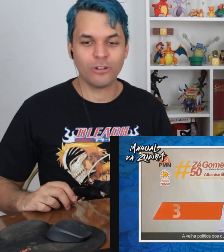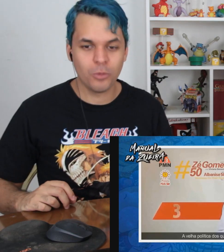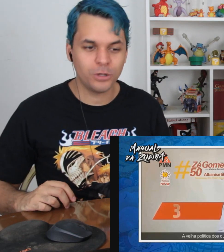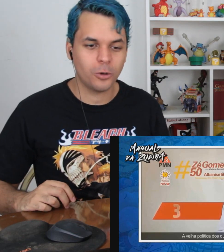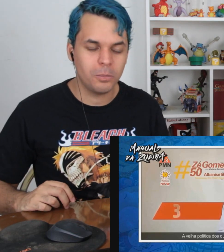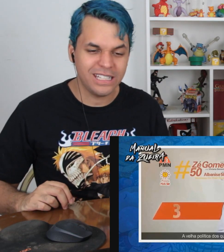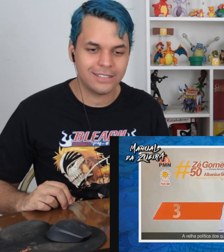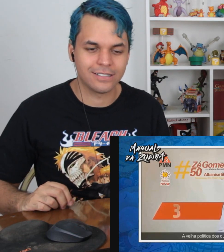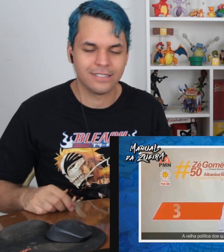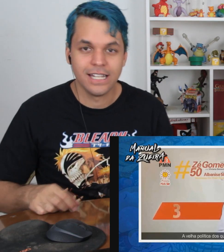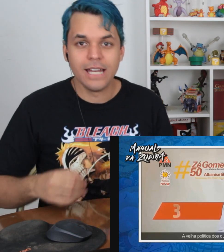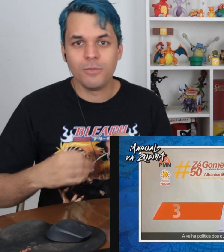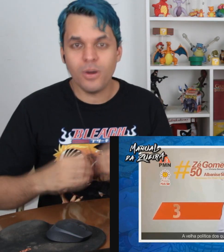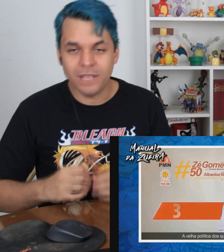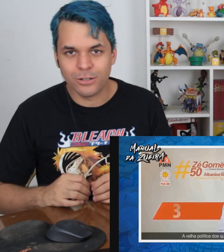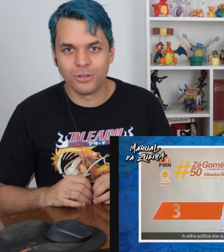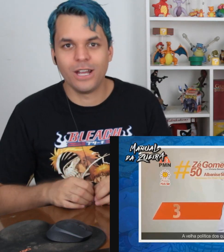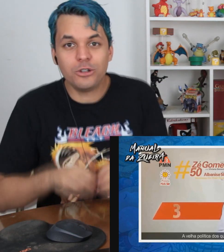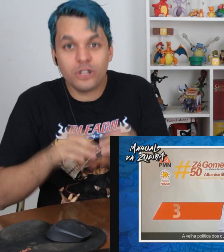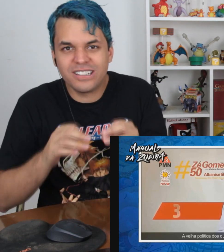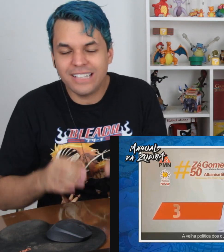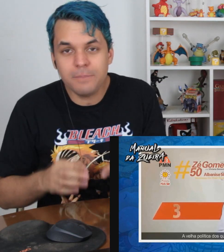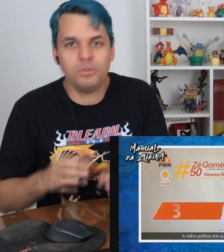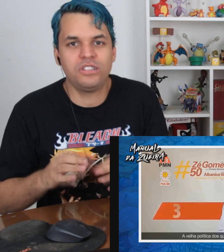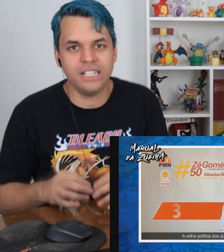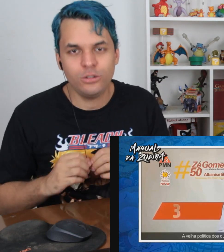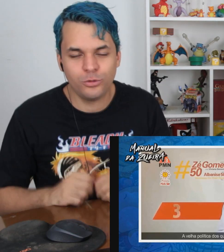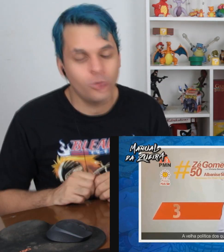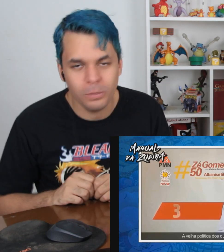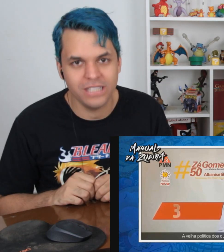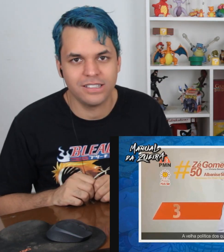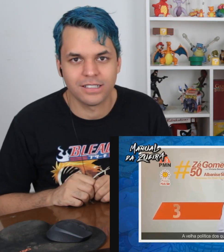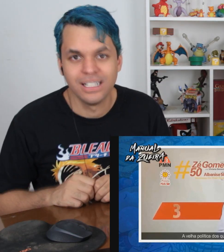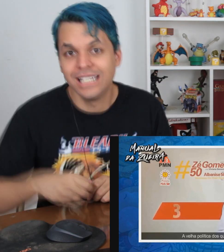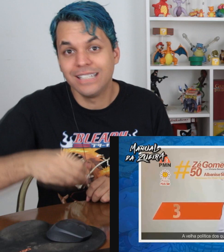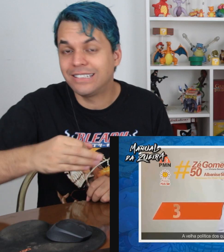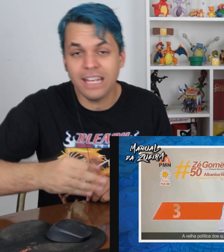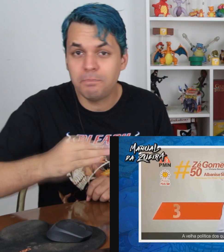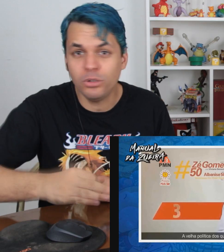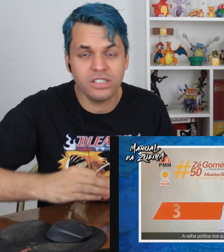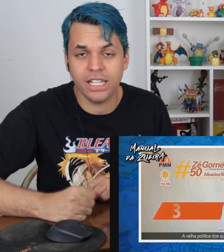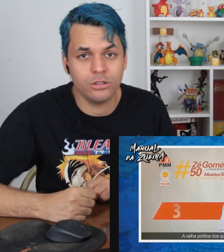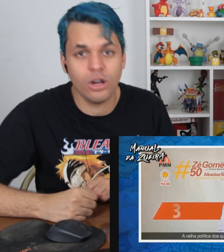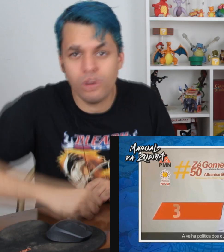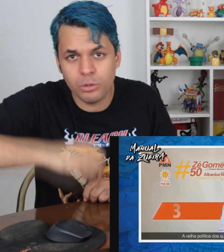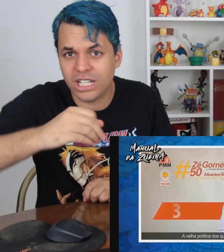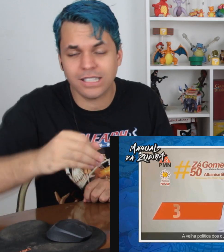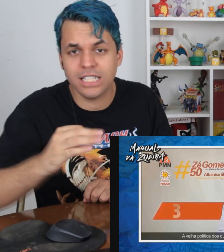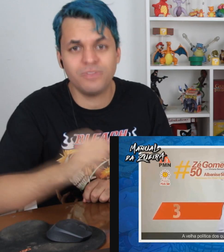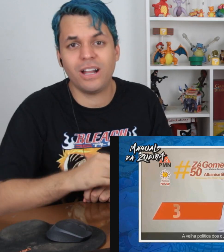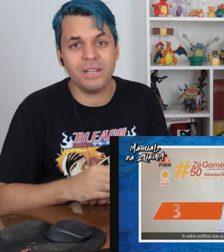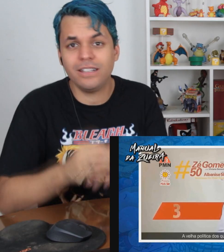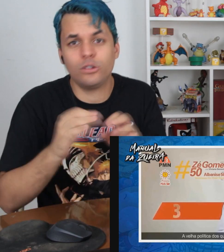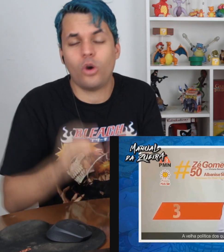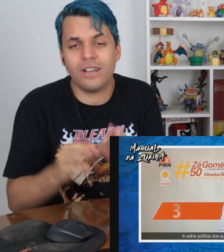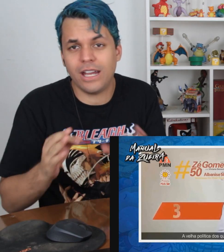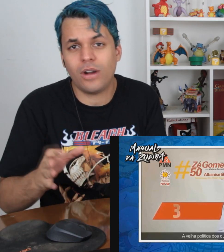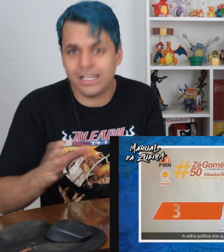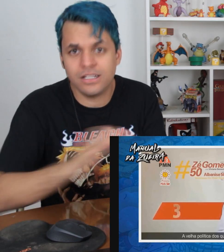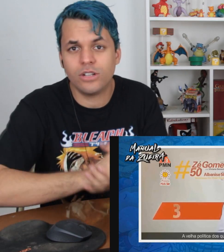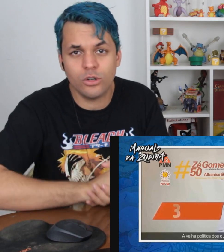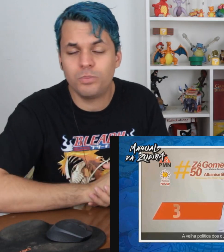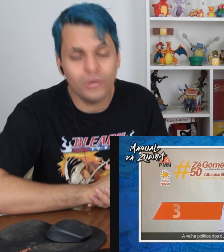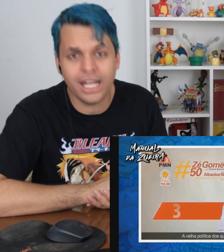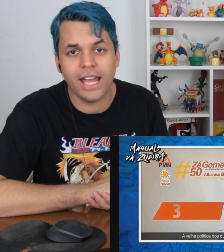mas vocês são muito clubistas. Meu amigo, eu sou 100% clubista. 100%. Eu vou puxar a sardinha Flamengo em